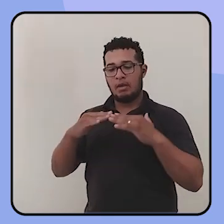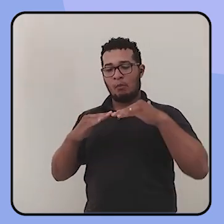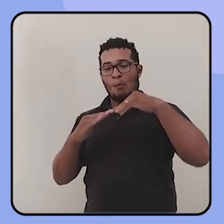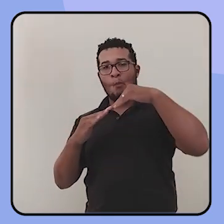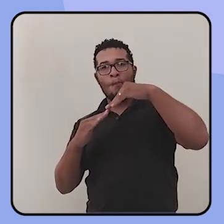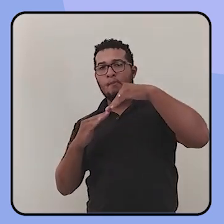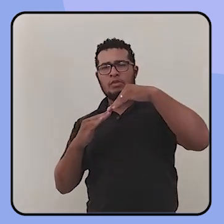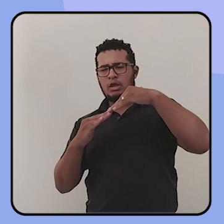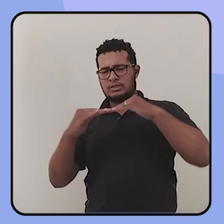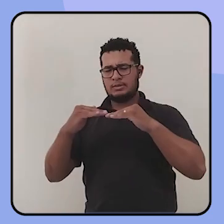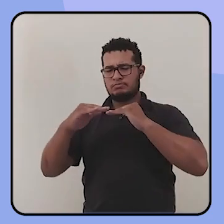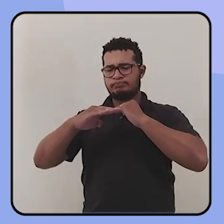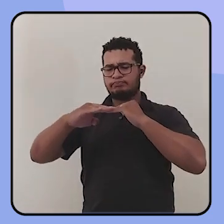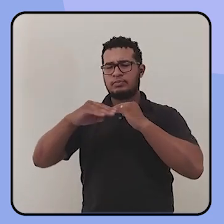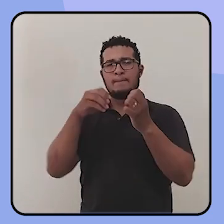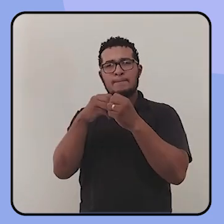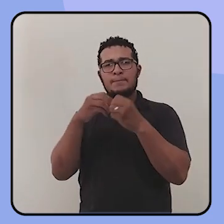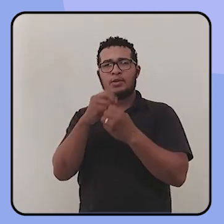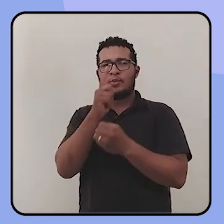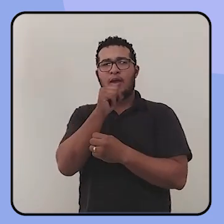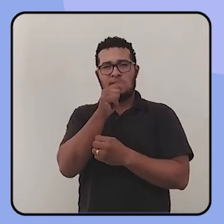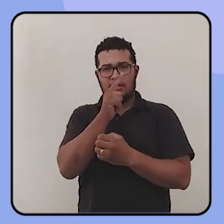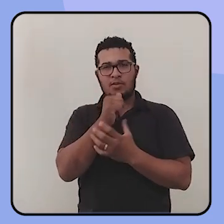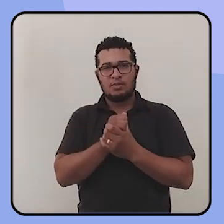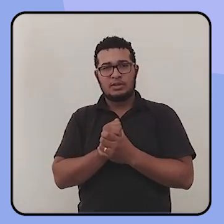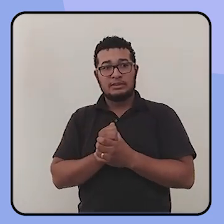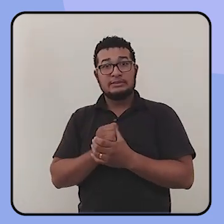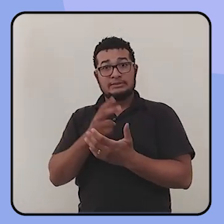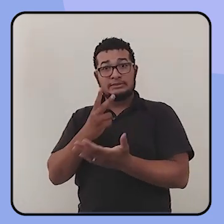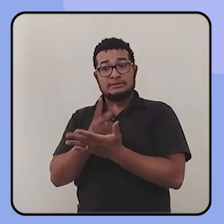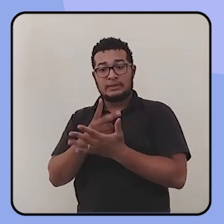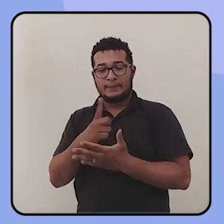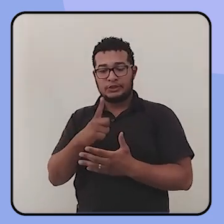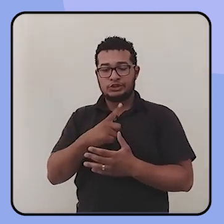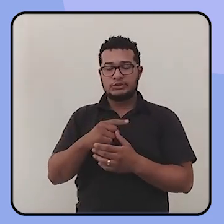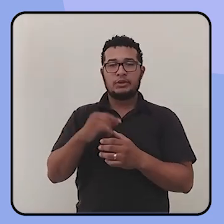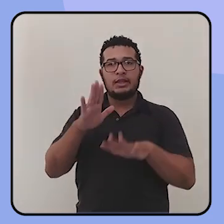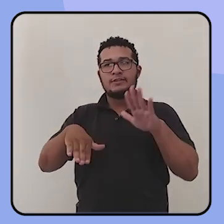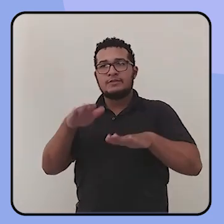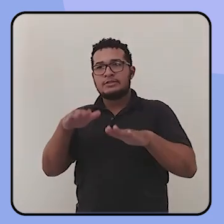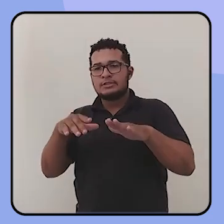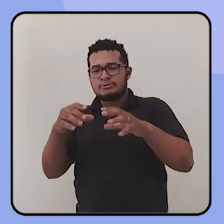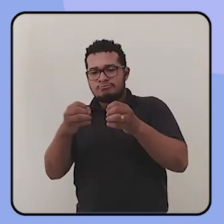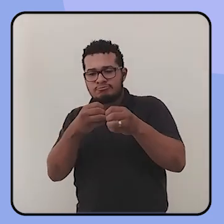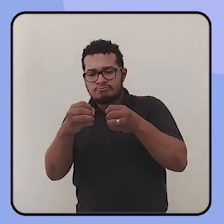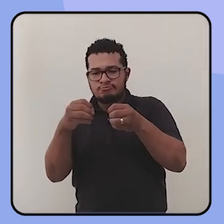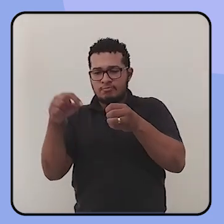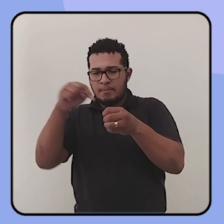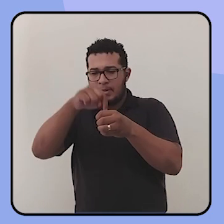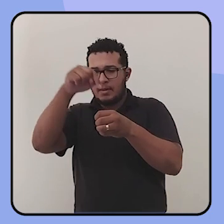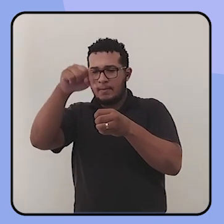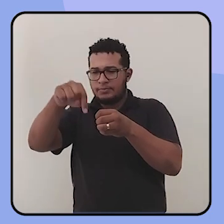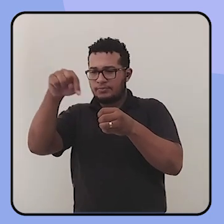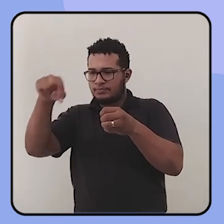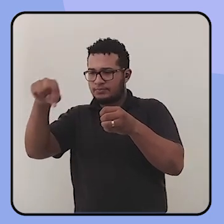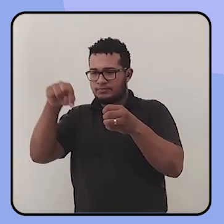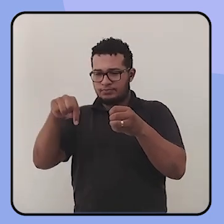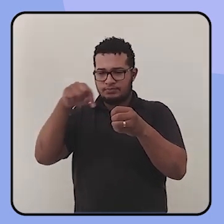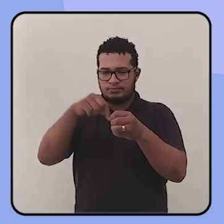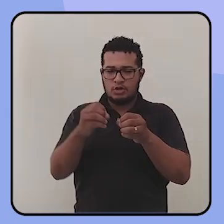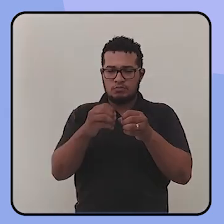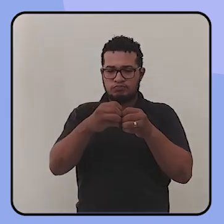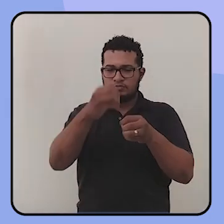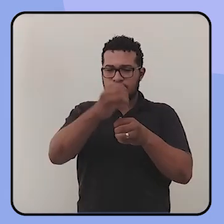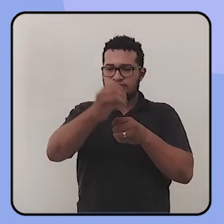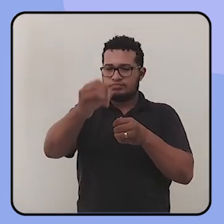ou distantes de fontes de água. Ocupações com uma ou mais manchas, com espaço central entre elas, indicando aldeias